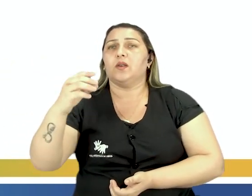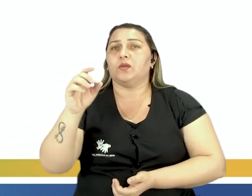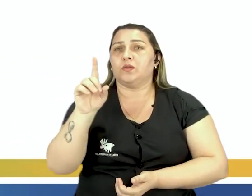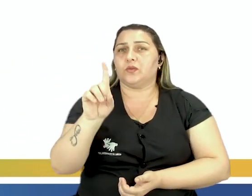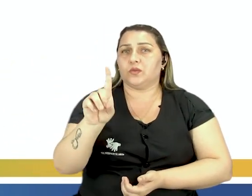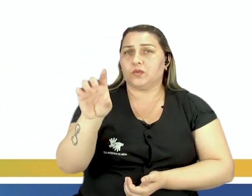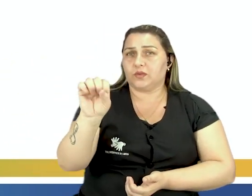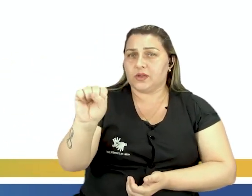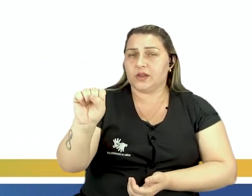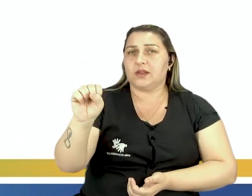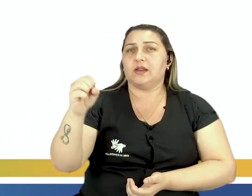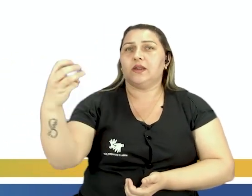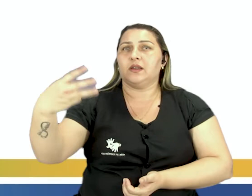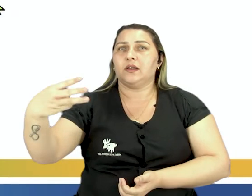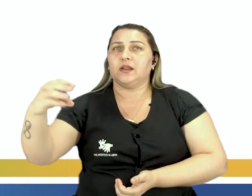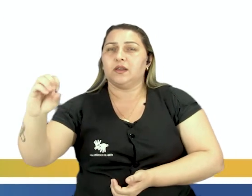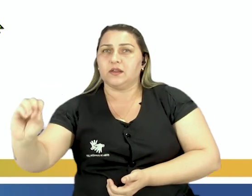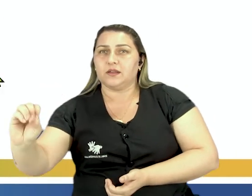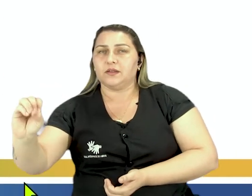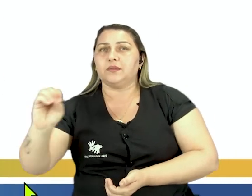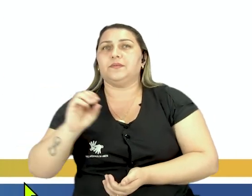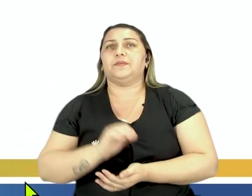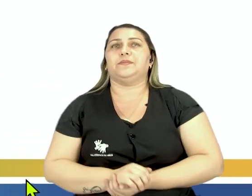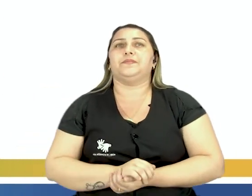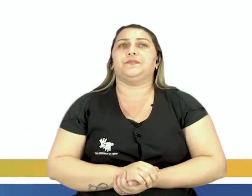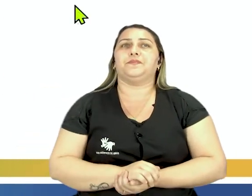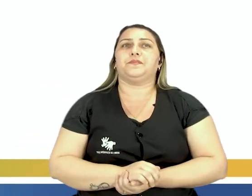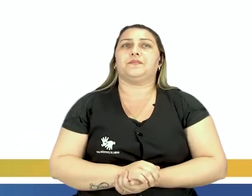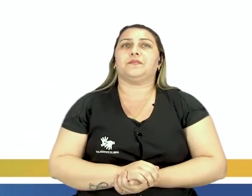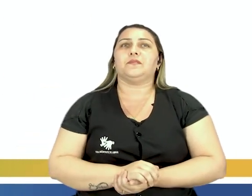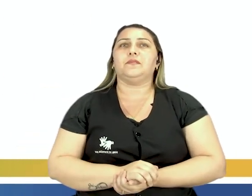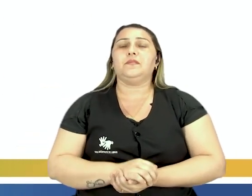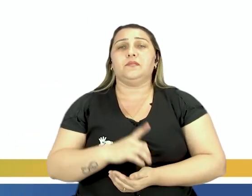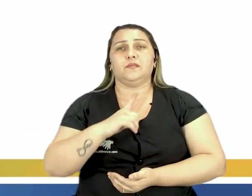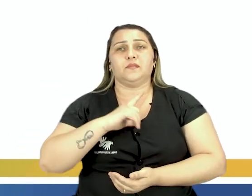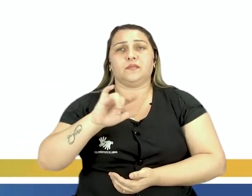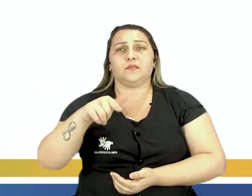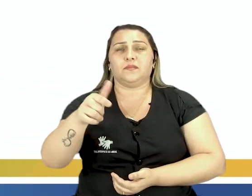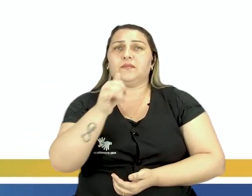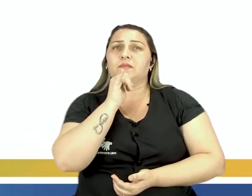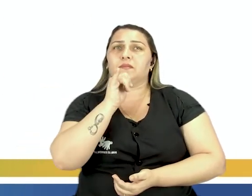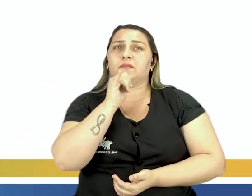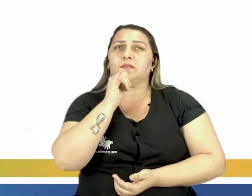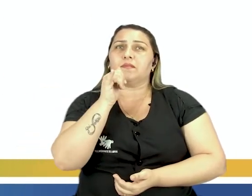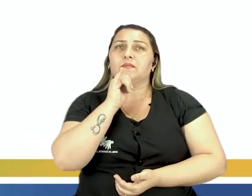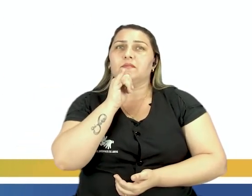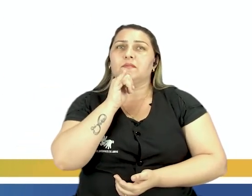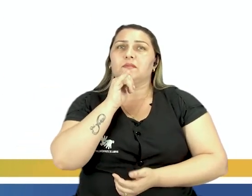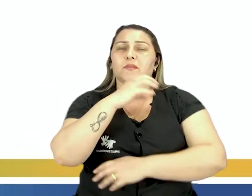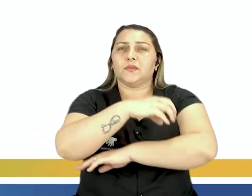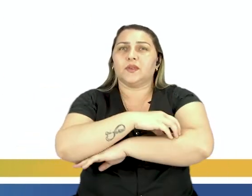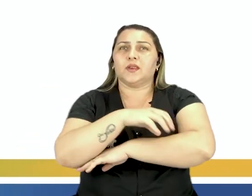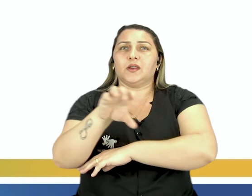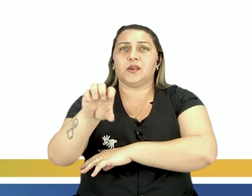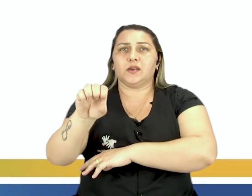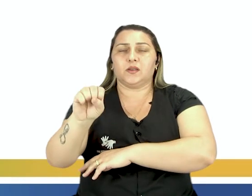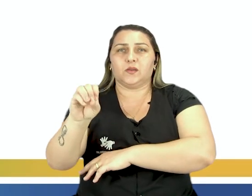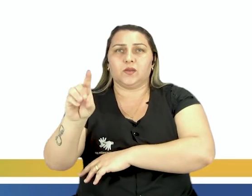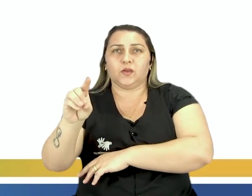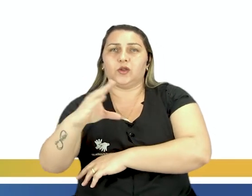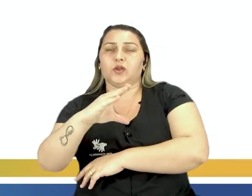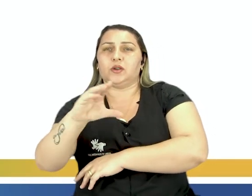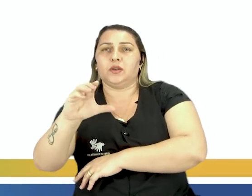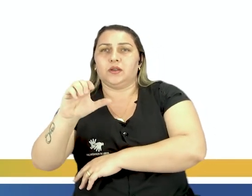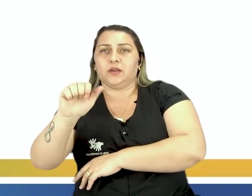temos trióxido de enxofre. Aqui a gente tem outros exemplos, como óxido de sódio, óxido